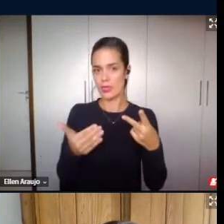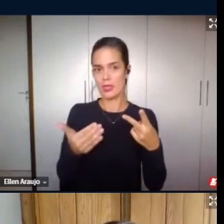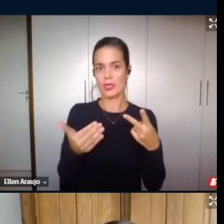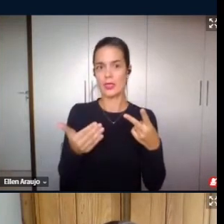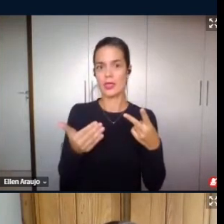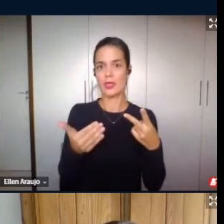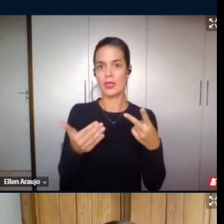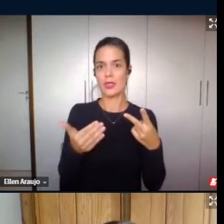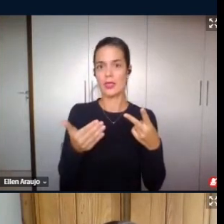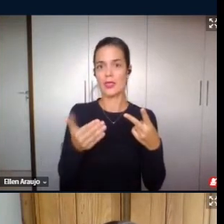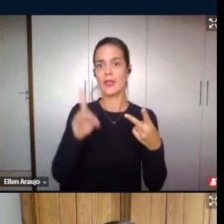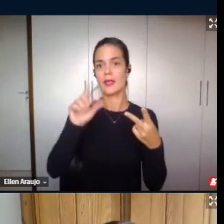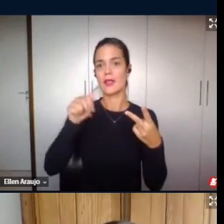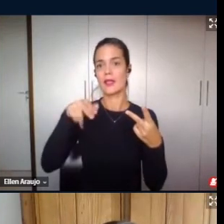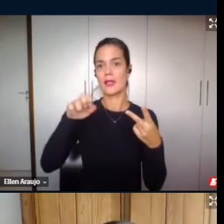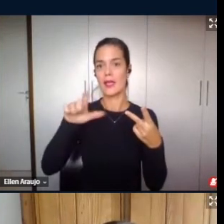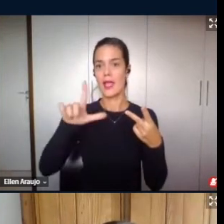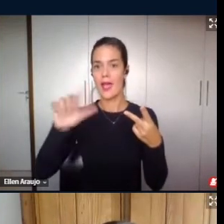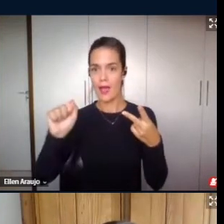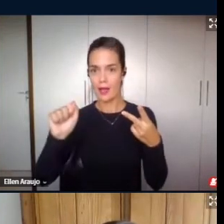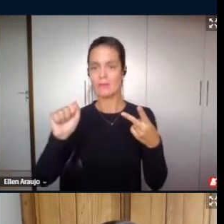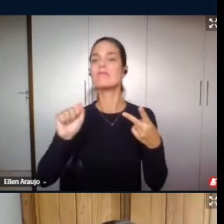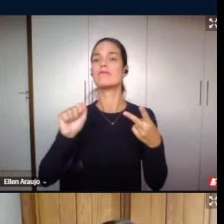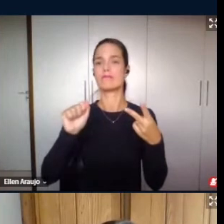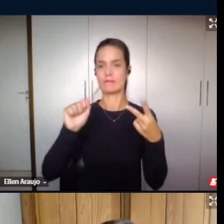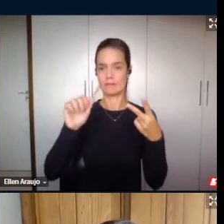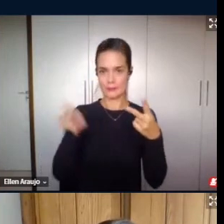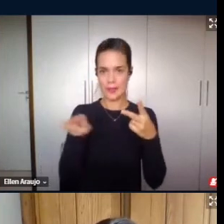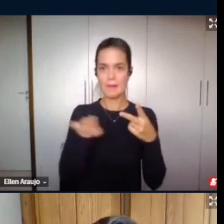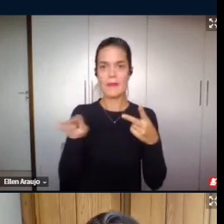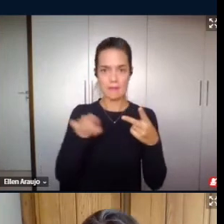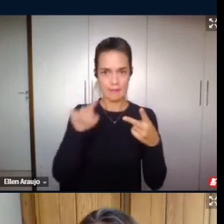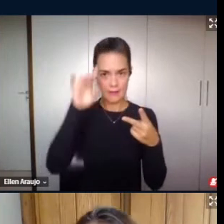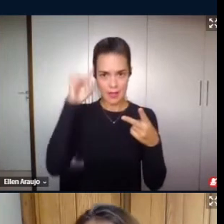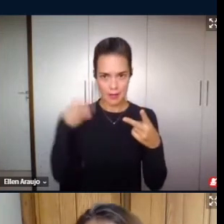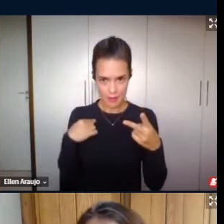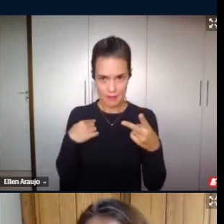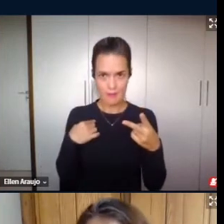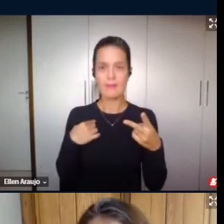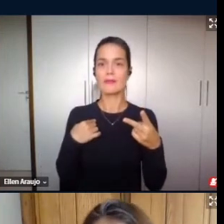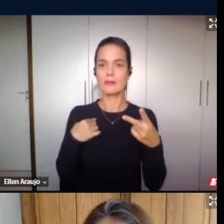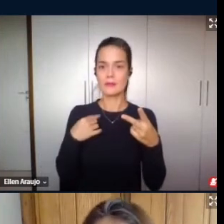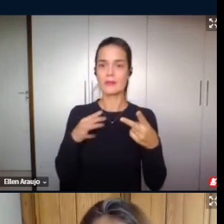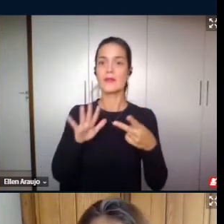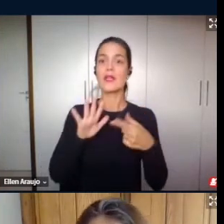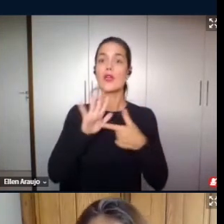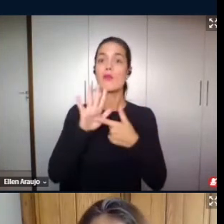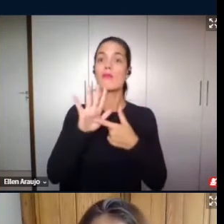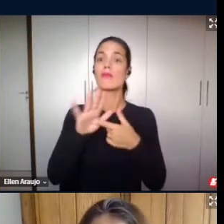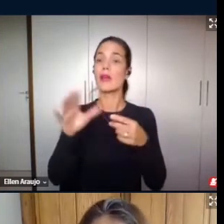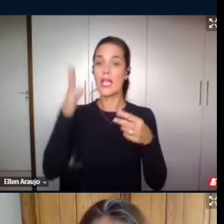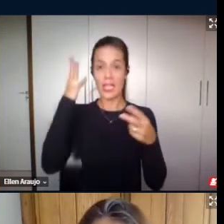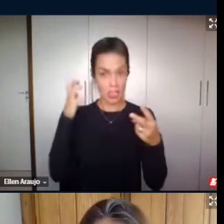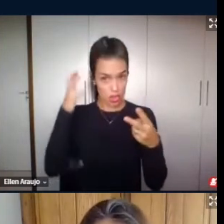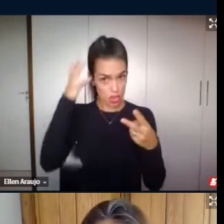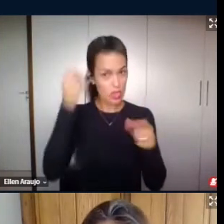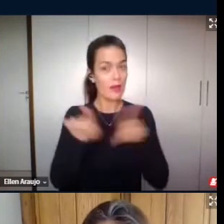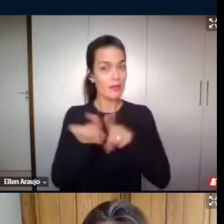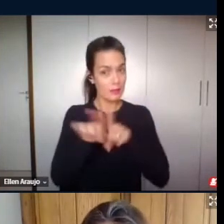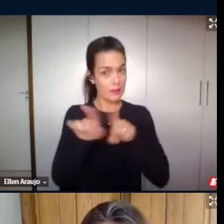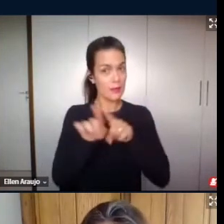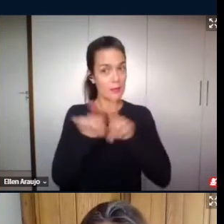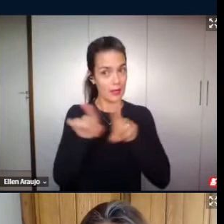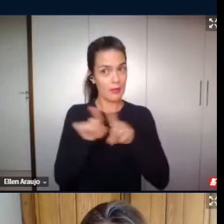A tese de Daniela Promete com música é uma beleza com relação a isso. A esse desenvolvimento, a de Cristiane, uma beleza. Mas,